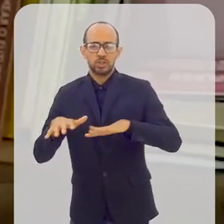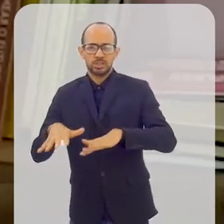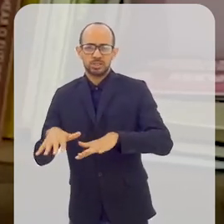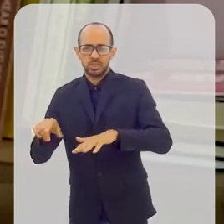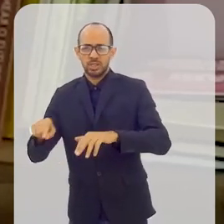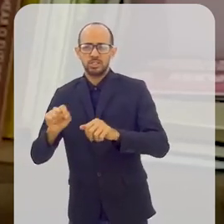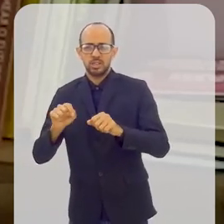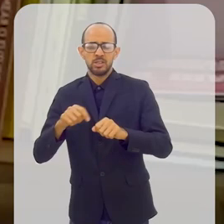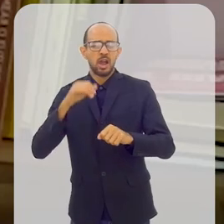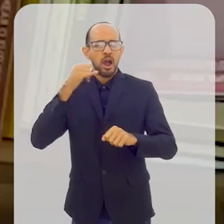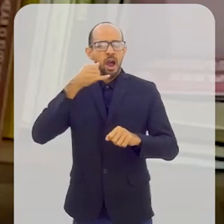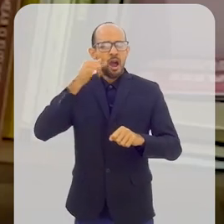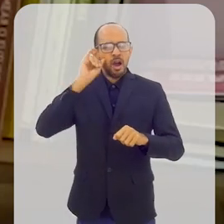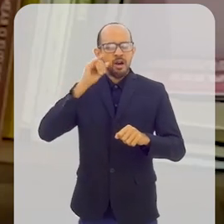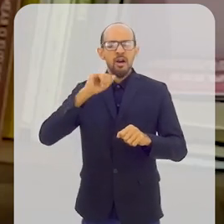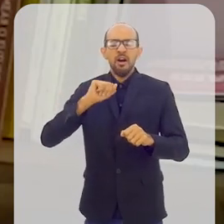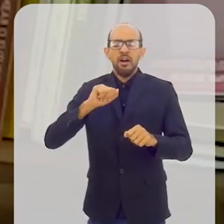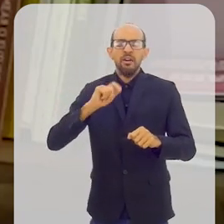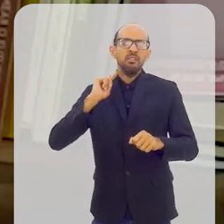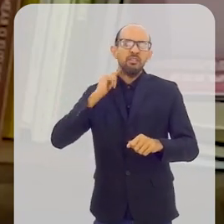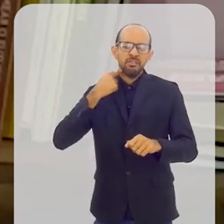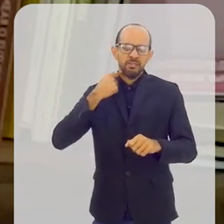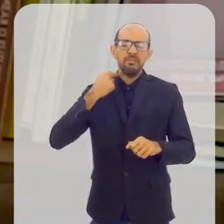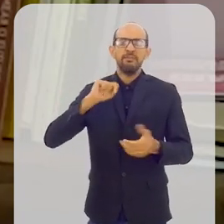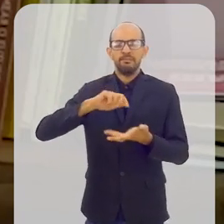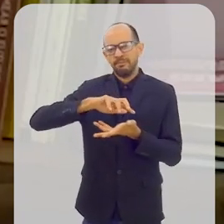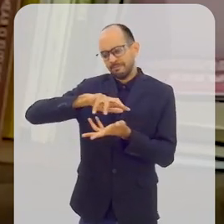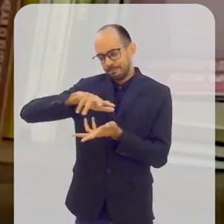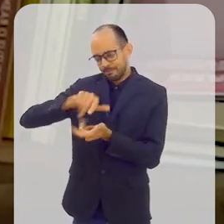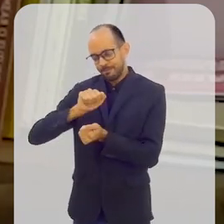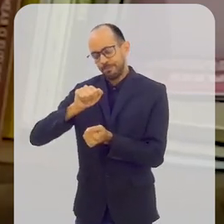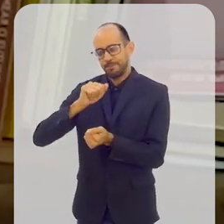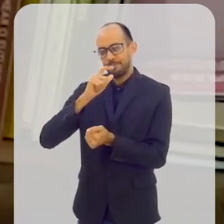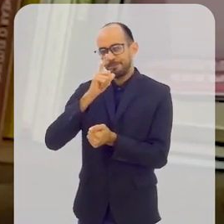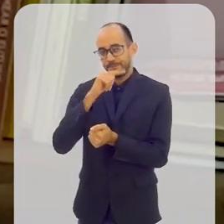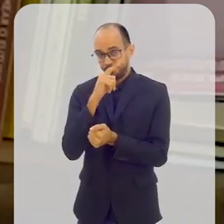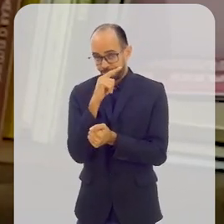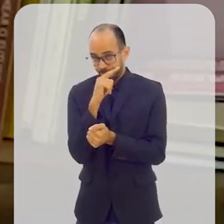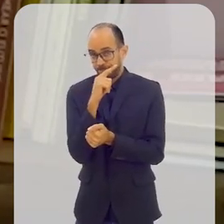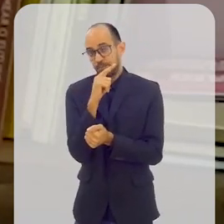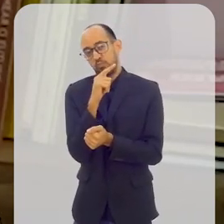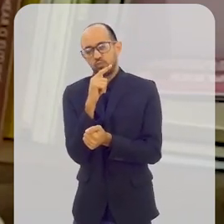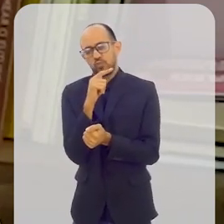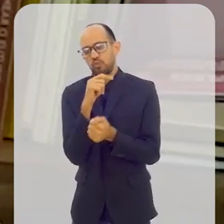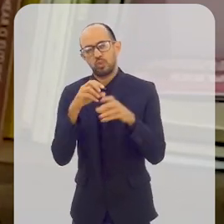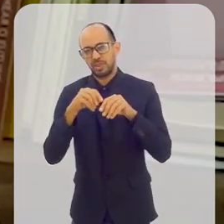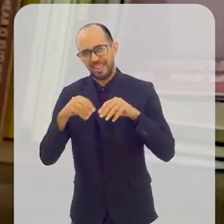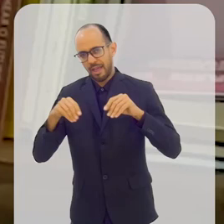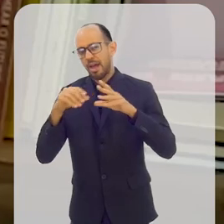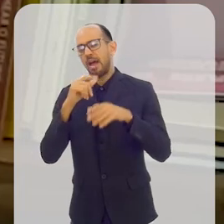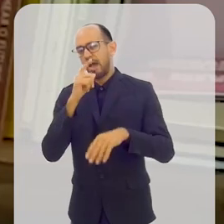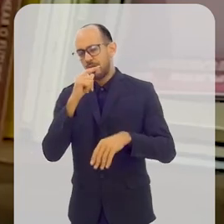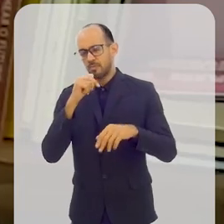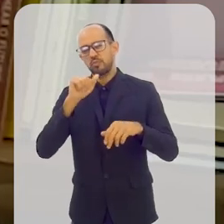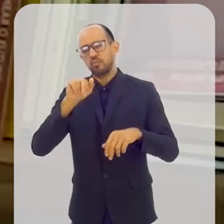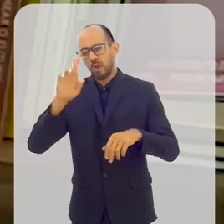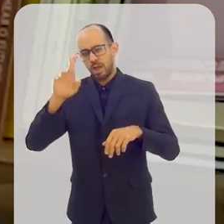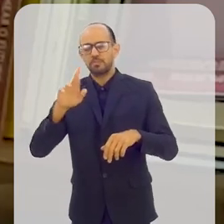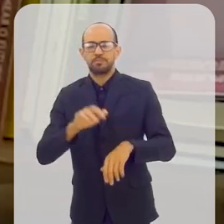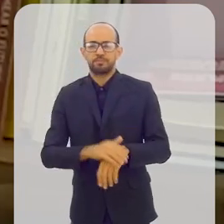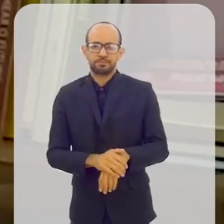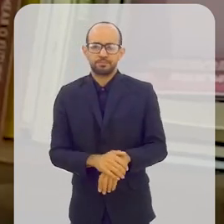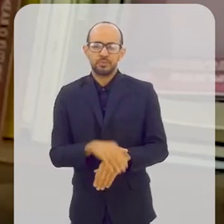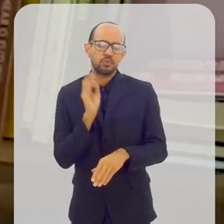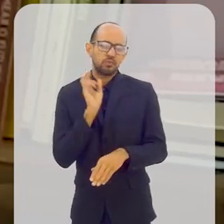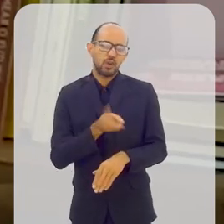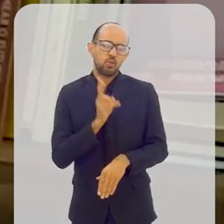forma a gente vai deixar de poluir a terra, a água, o ar, e assim a gente vai conservar a vida no Brasil, no